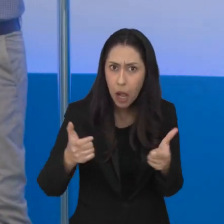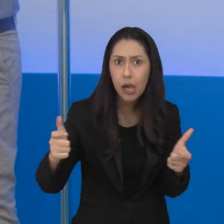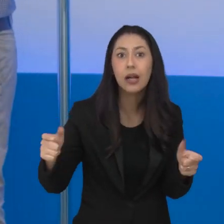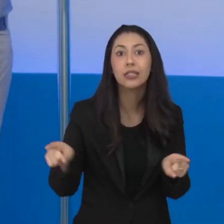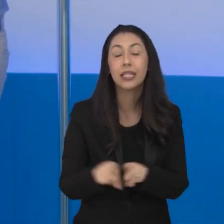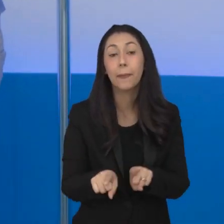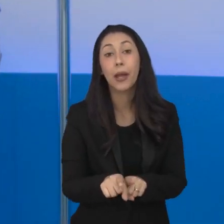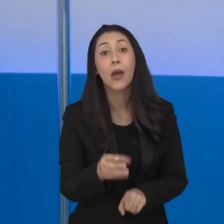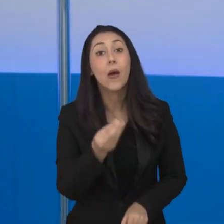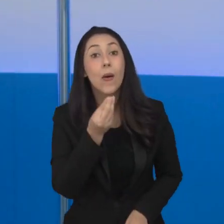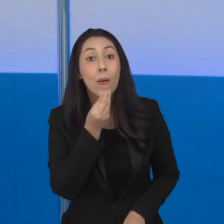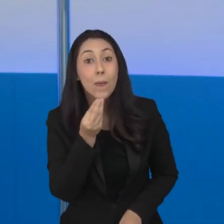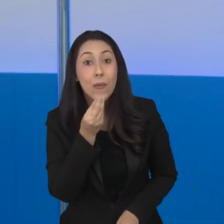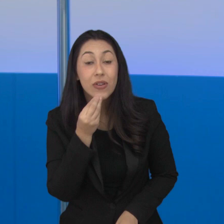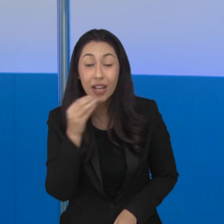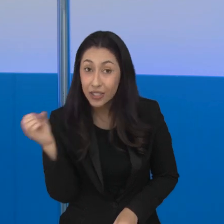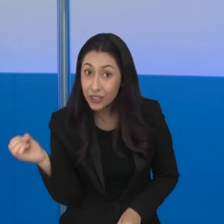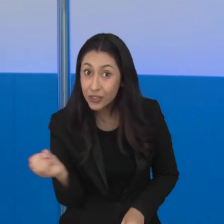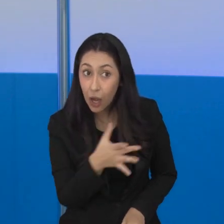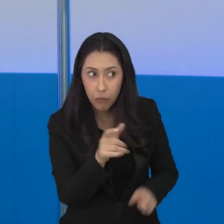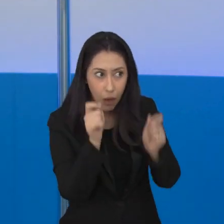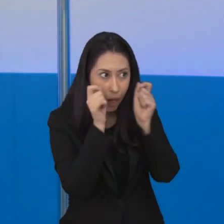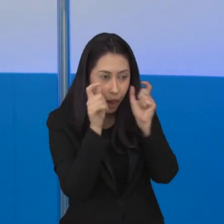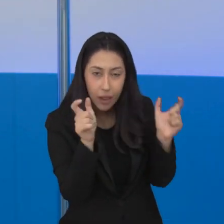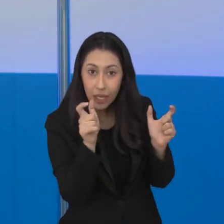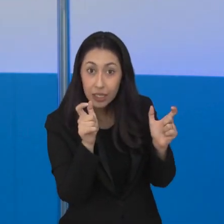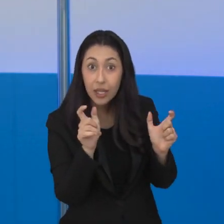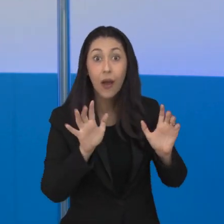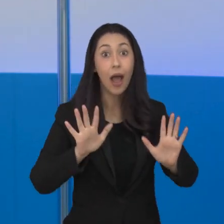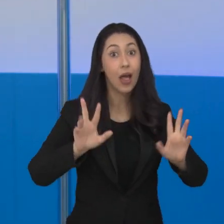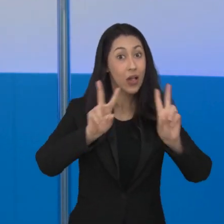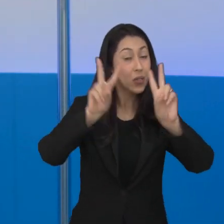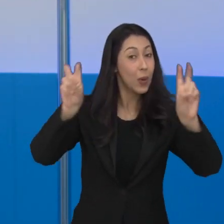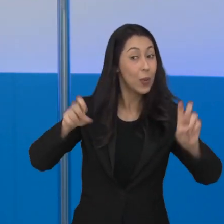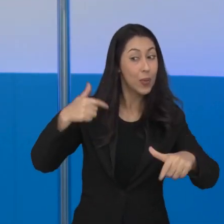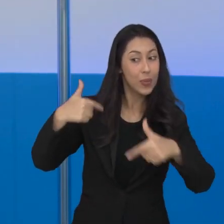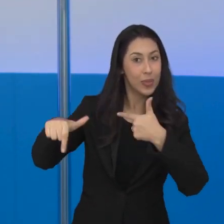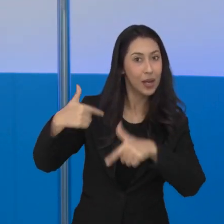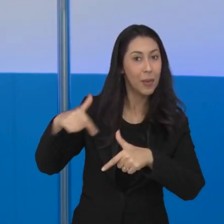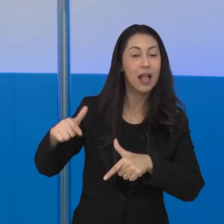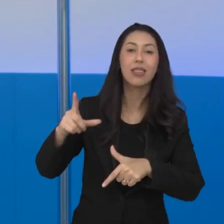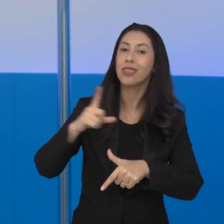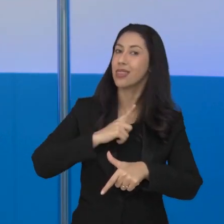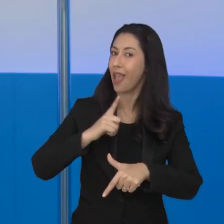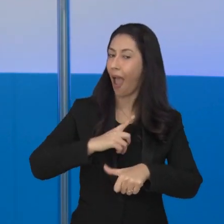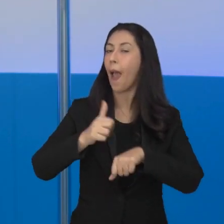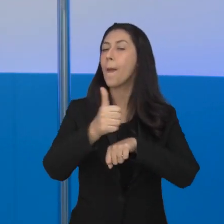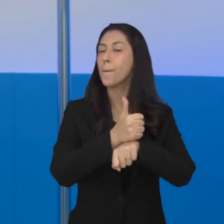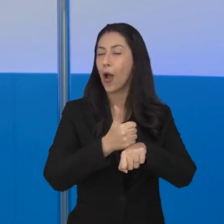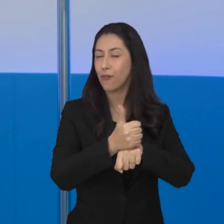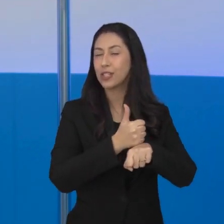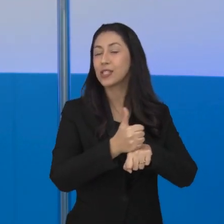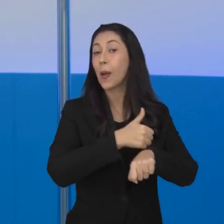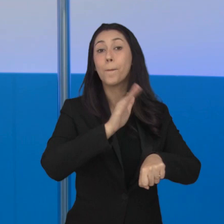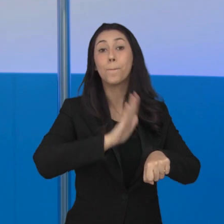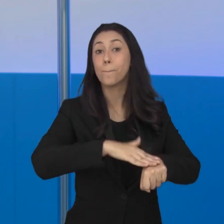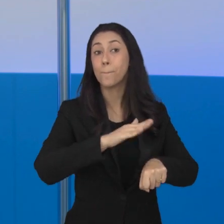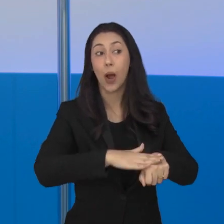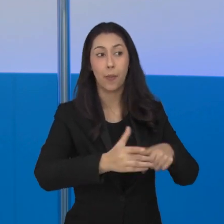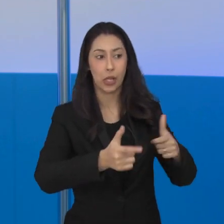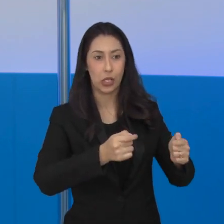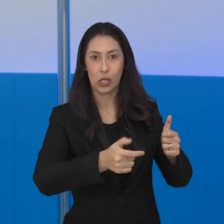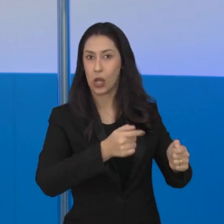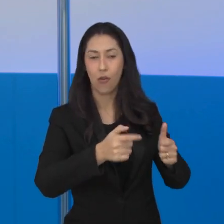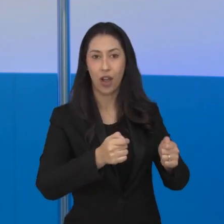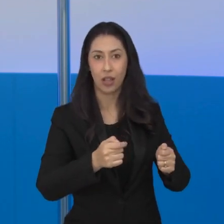as oportunidades, vem chamando a atenção de muita gente. Inclusive, falando de mercado, tem muita profissão que envolve o mundo dos